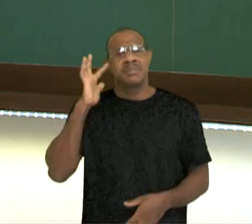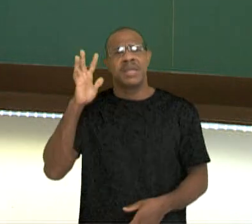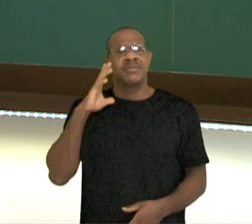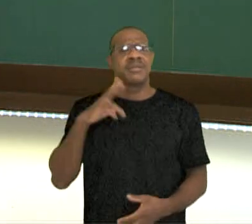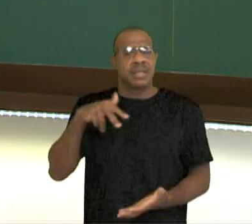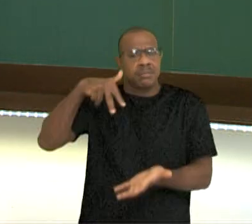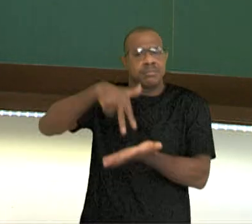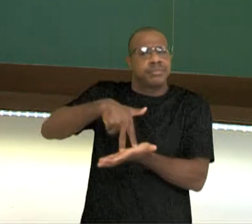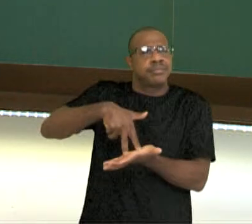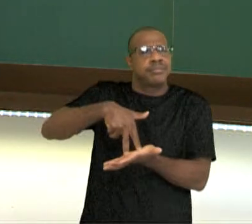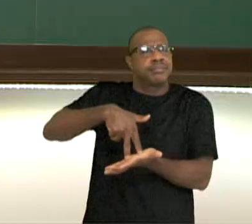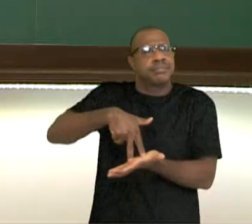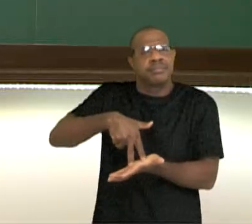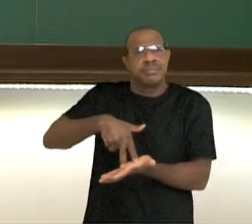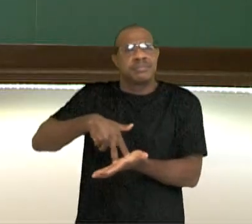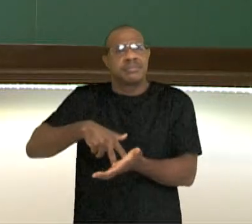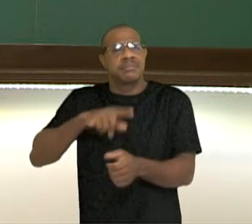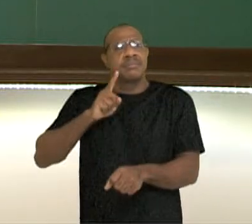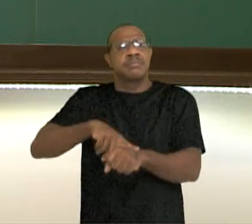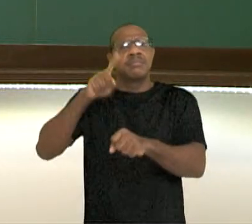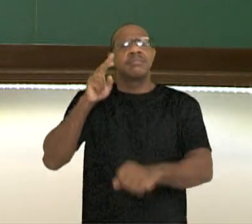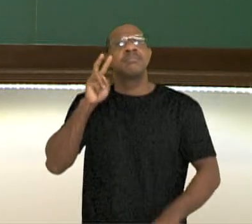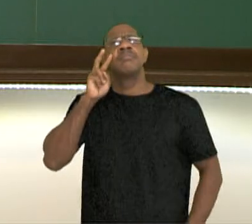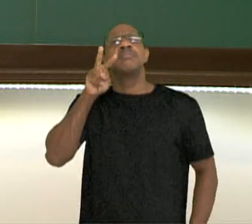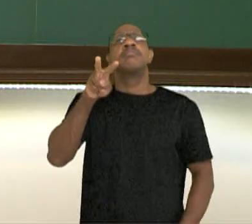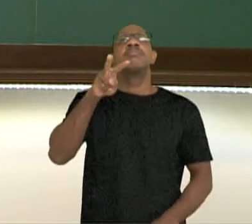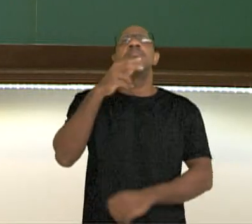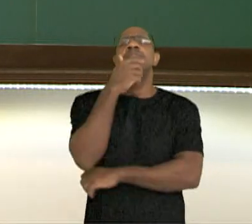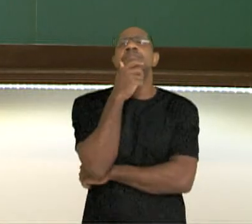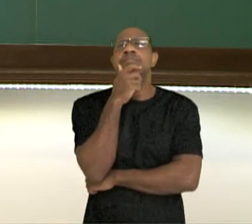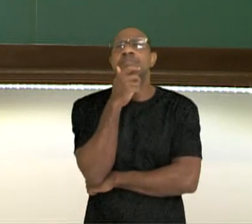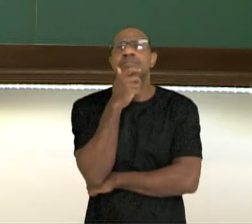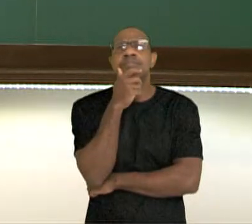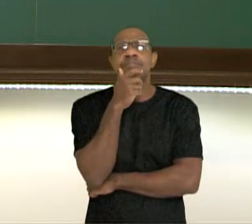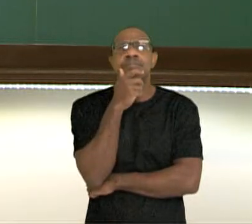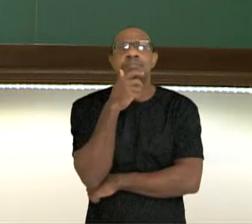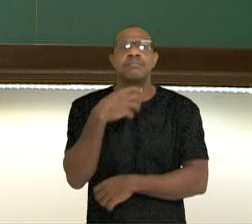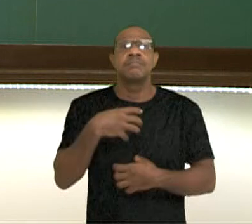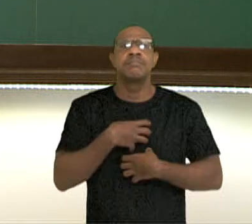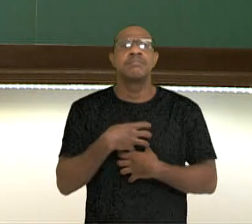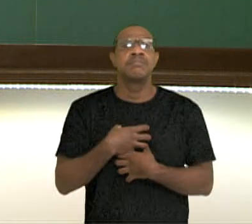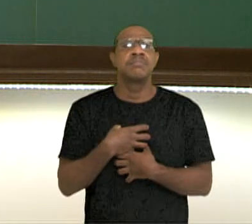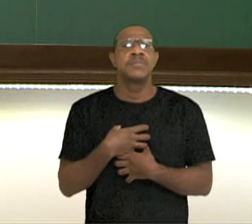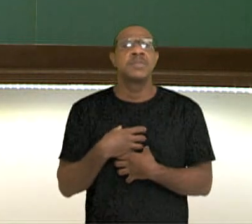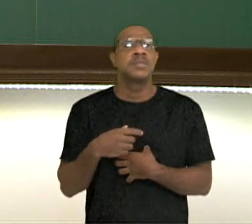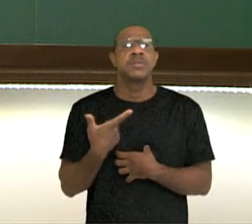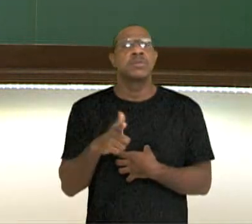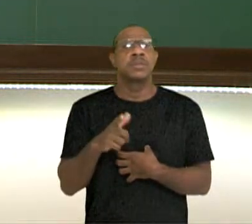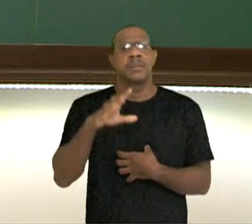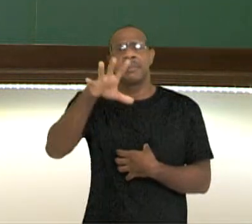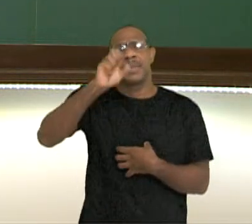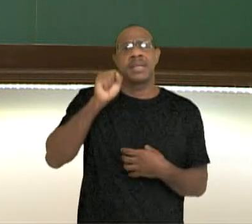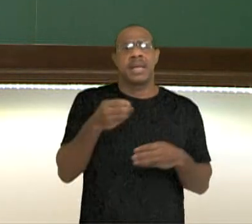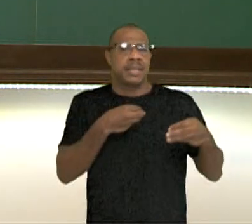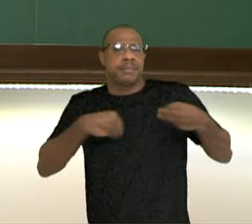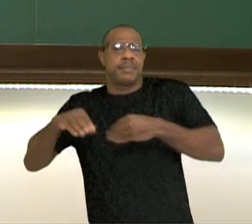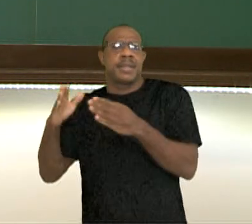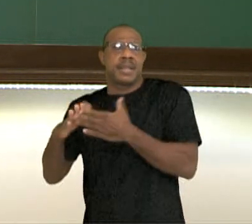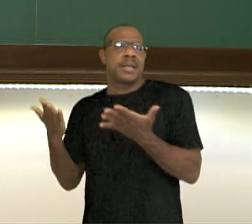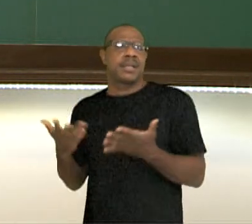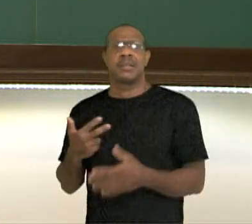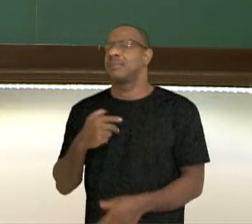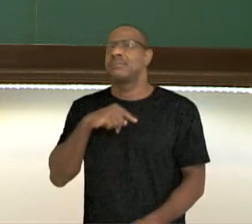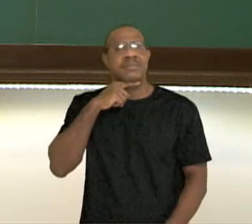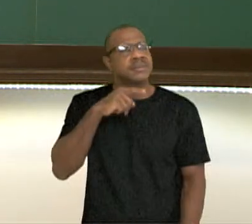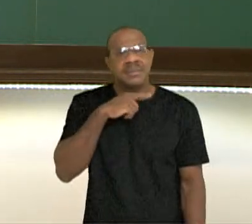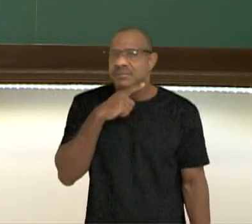no momento dessa obra, lembrando que ela é uma obra efêmera, não tenho como pegar essa obra e levar para casa e pôr lá na minha